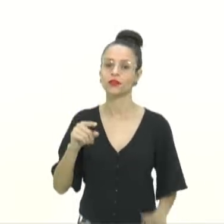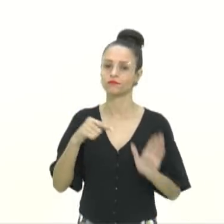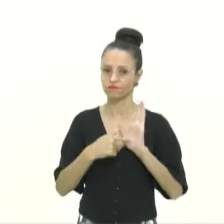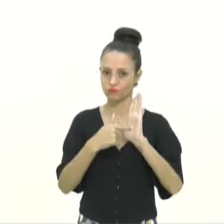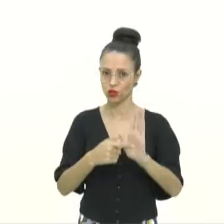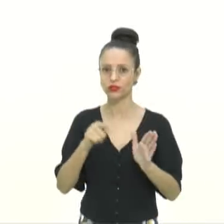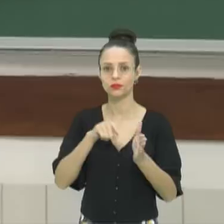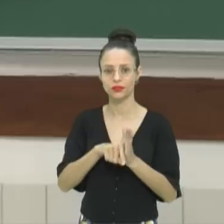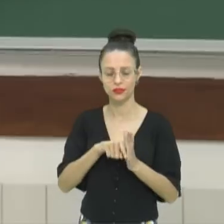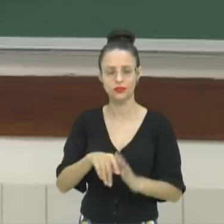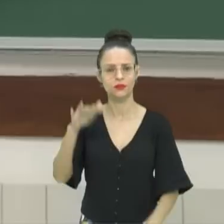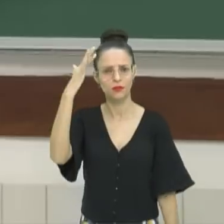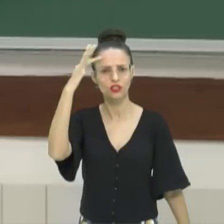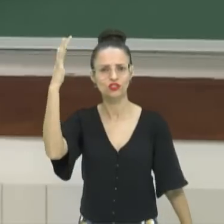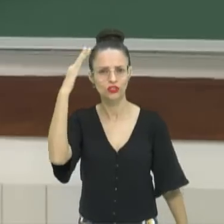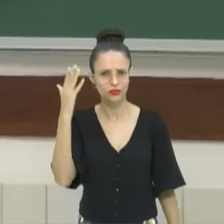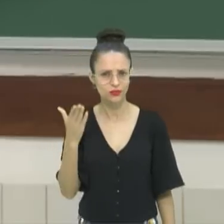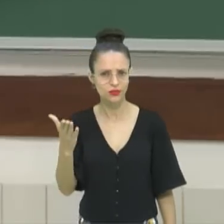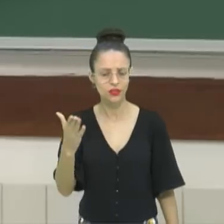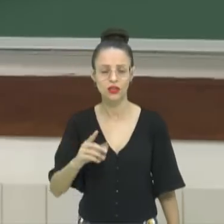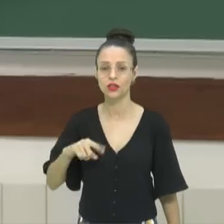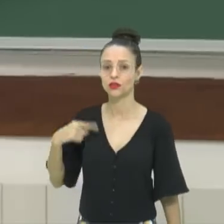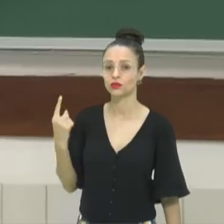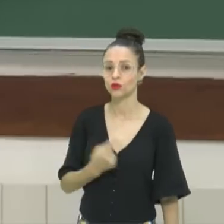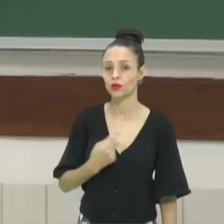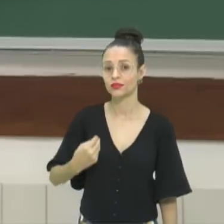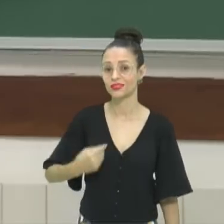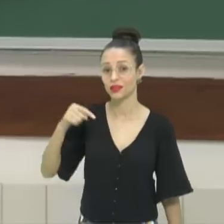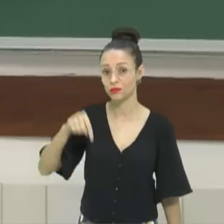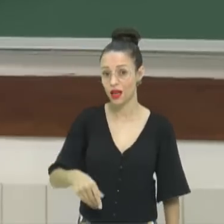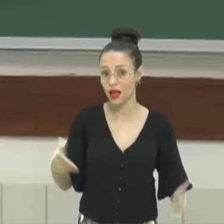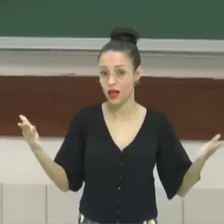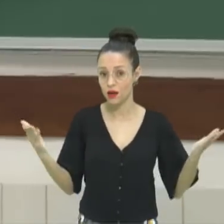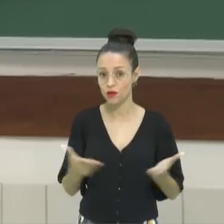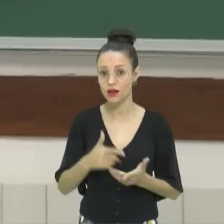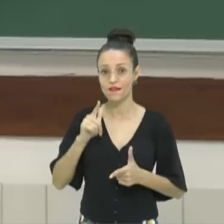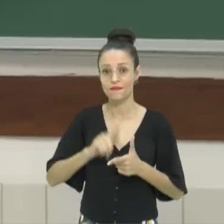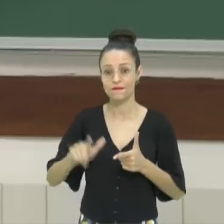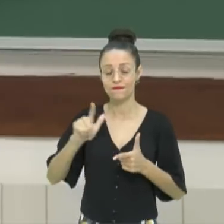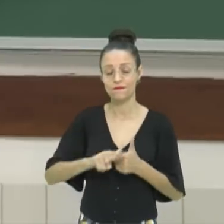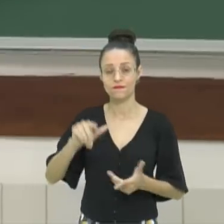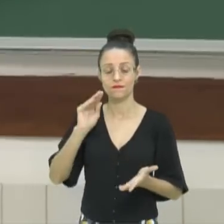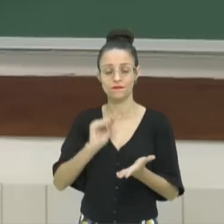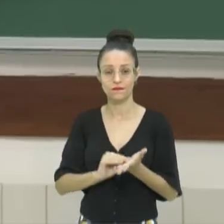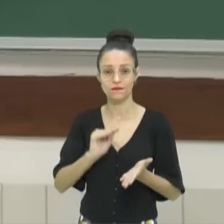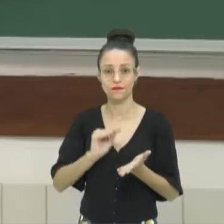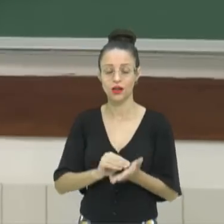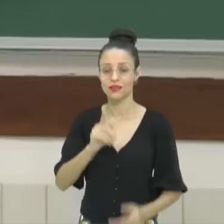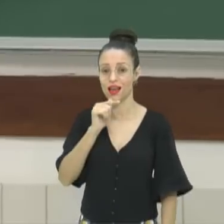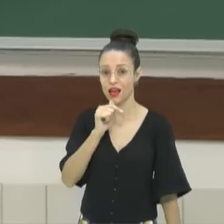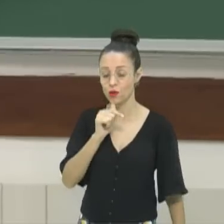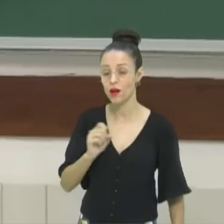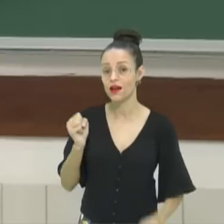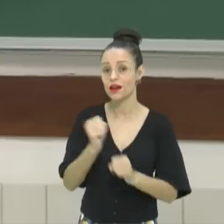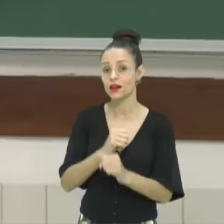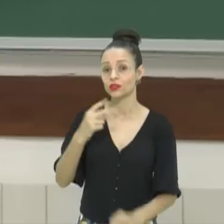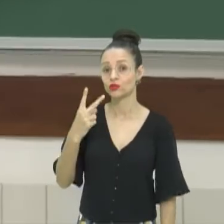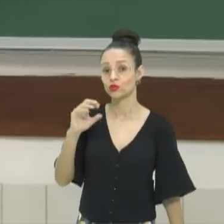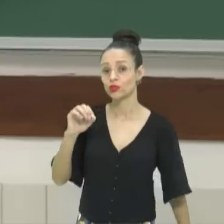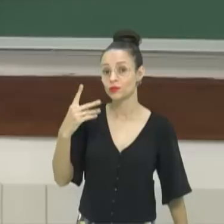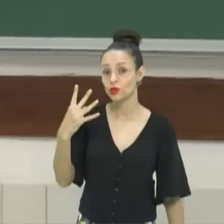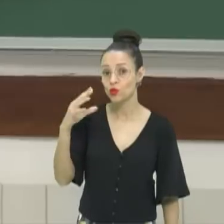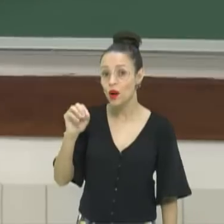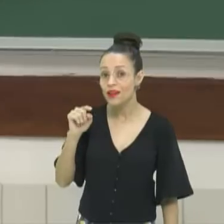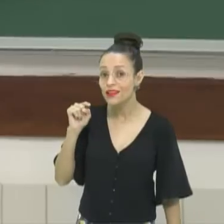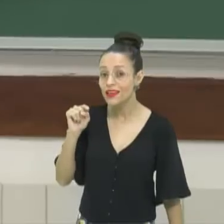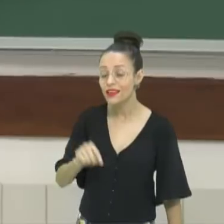estudo. Imagina, pessoal, se nós estamos com problema de água hoje, até 2040 podemos aumentar essa